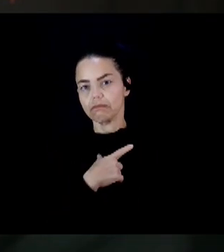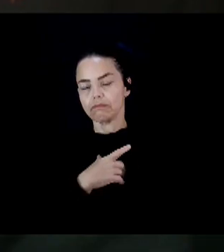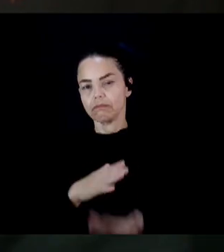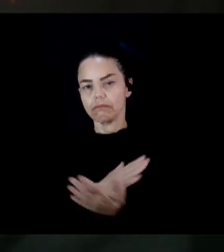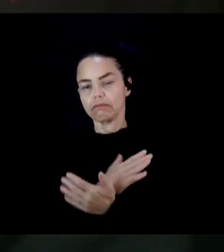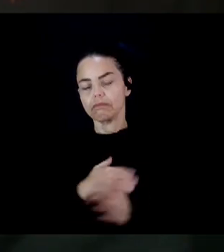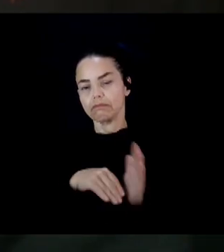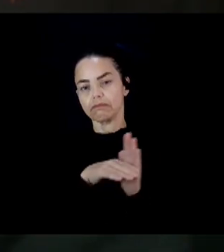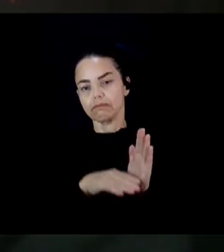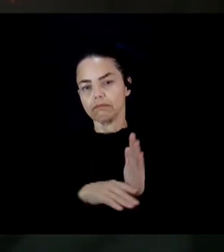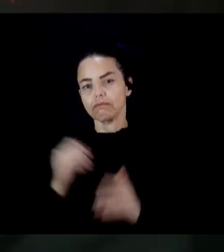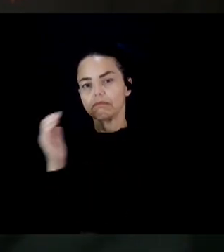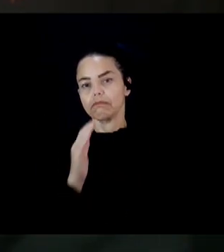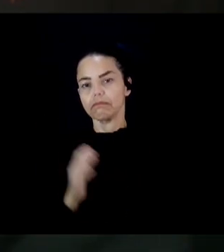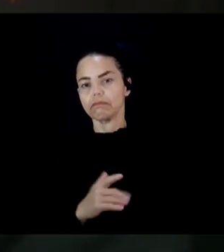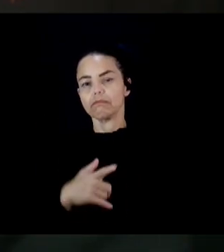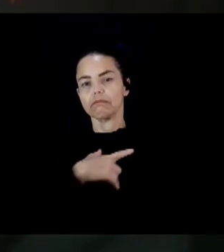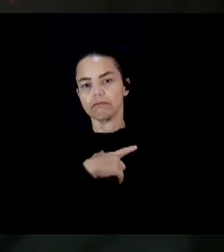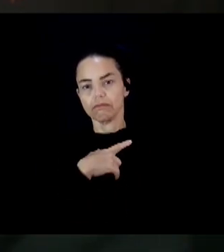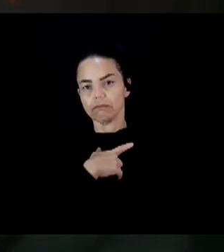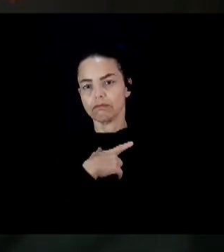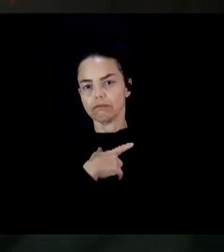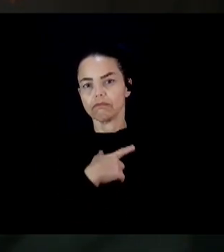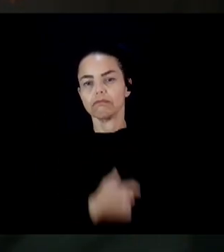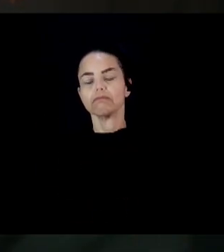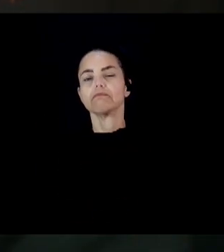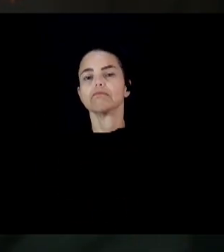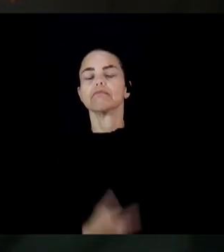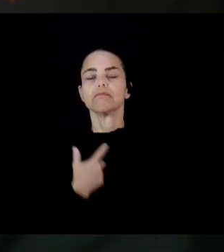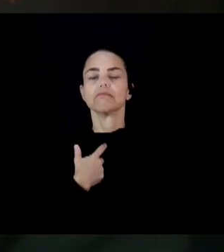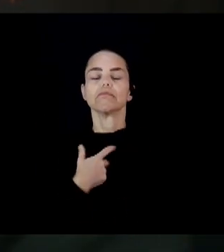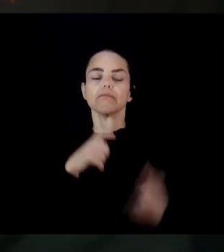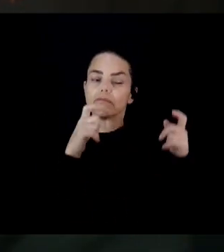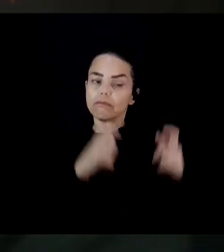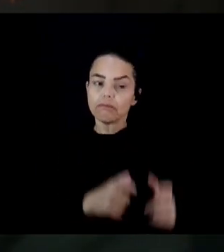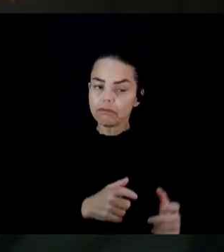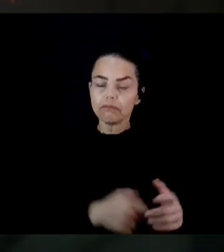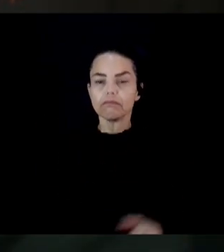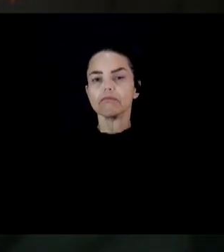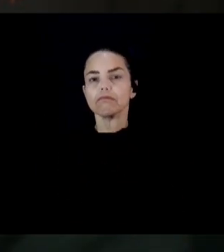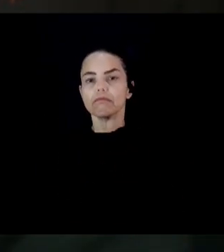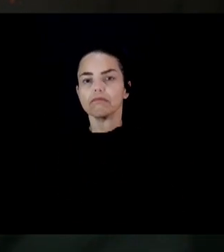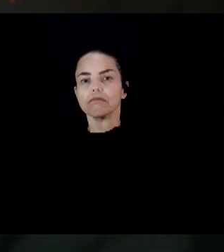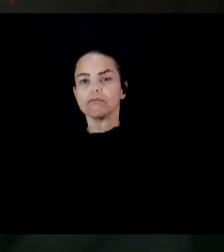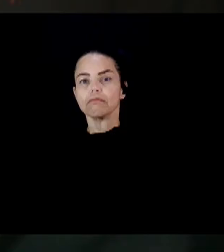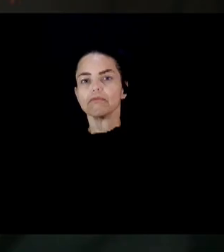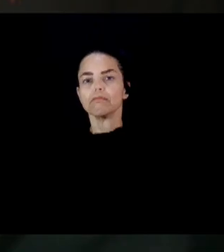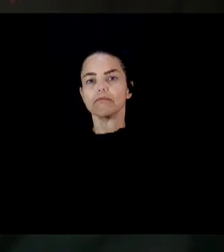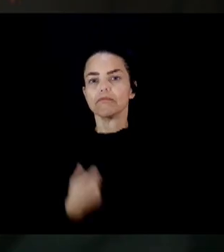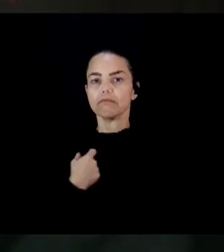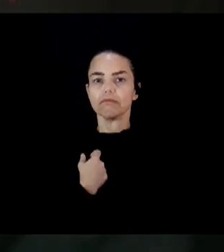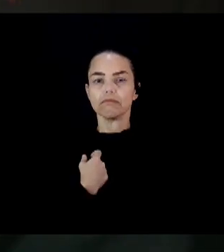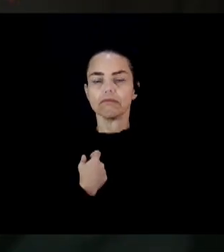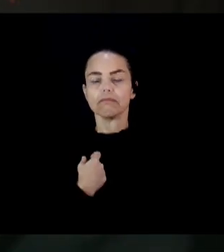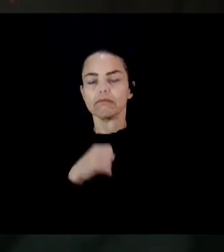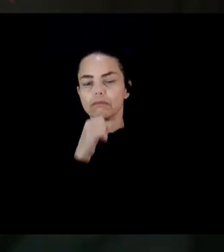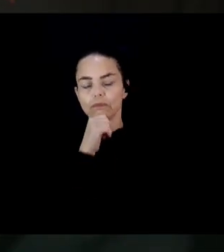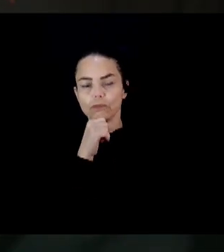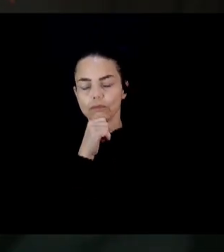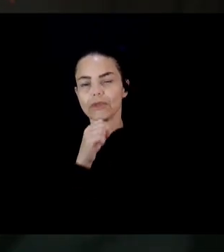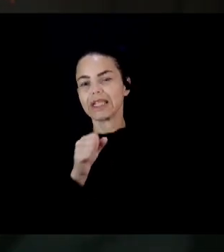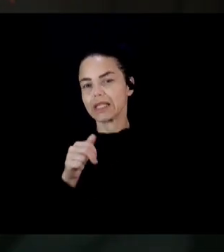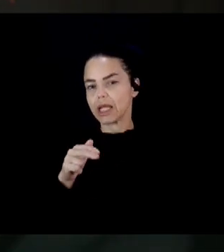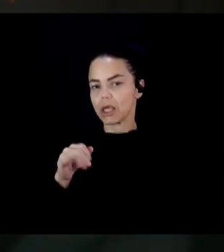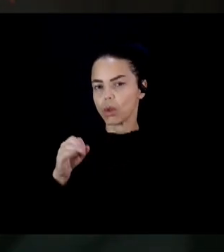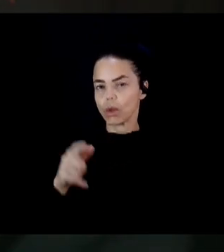no Brasil que têm adotado lugares com o conceito de vilas sêniors, né? É bem